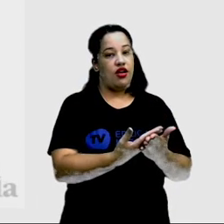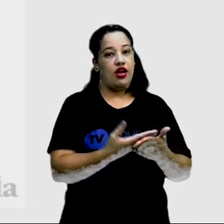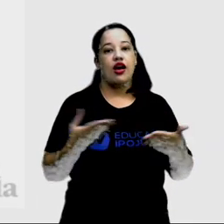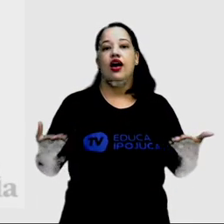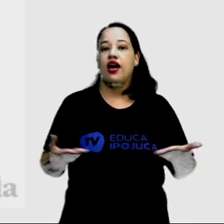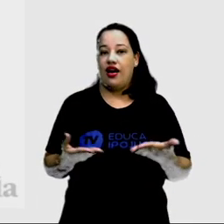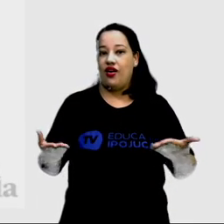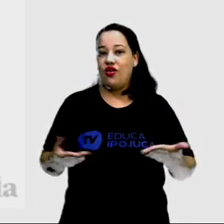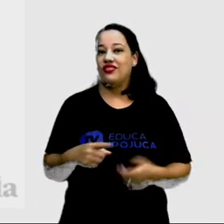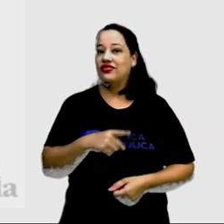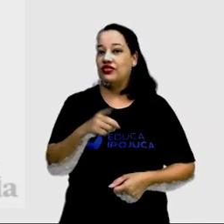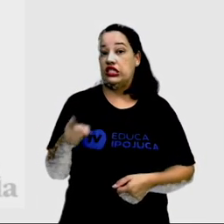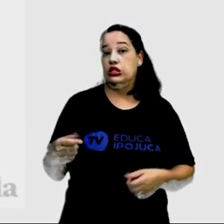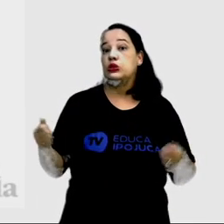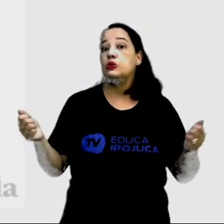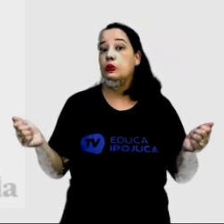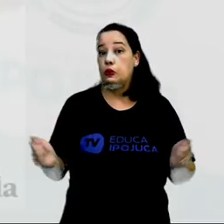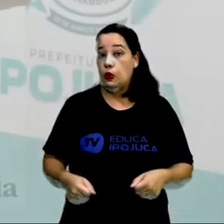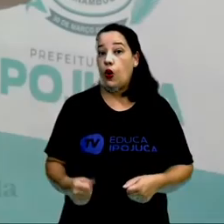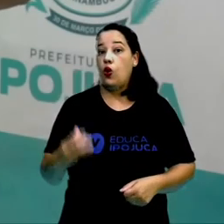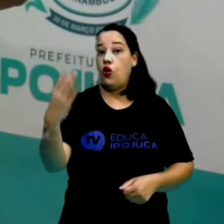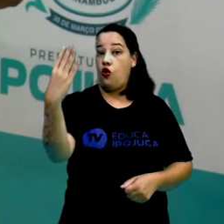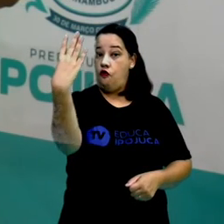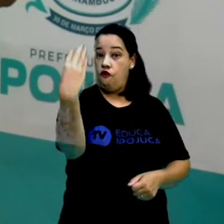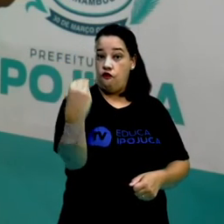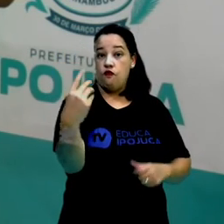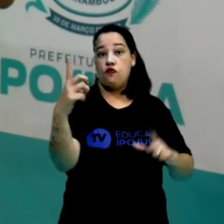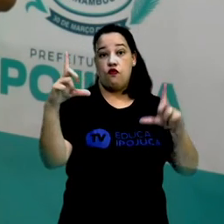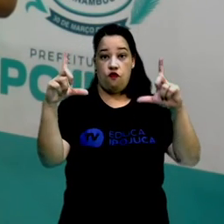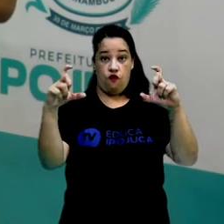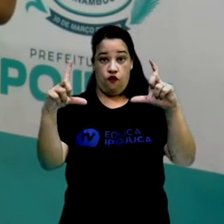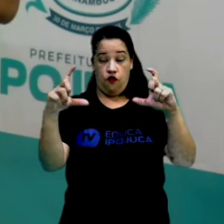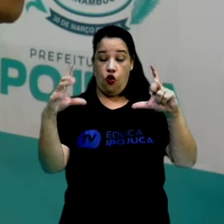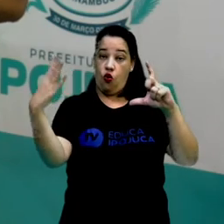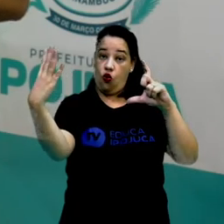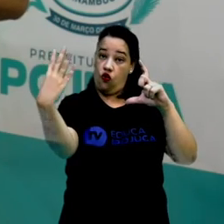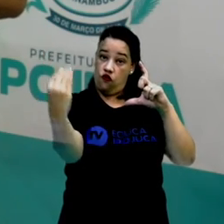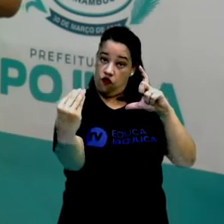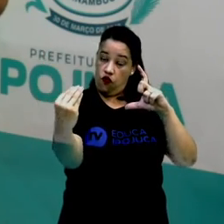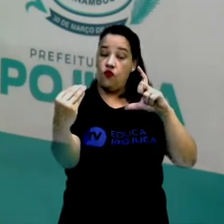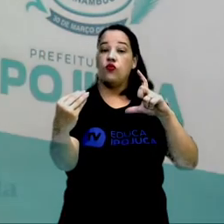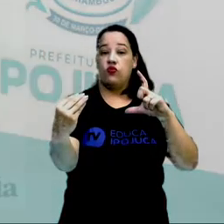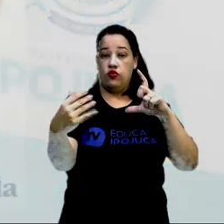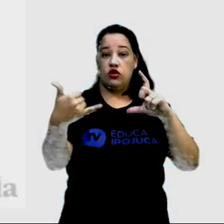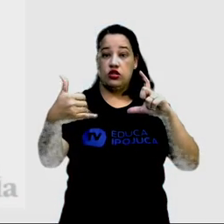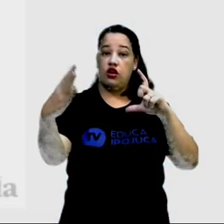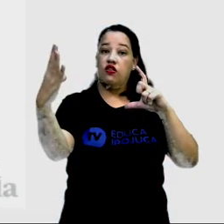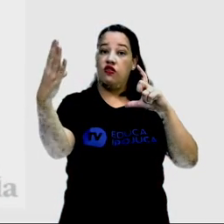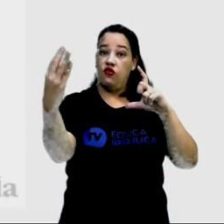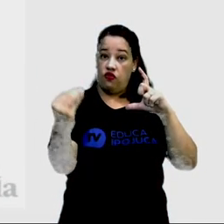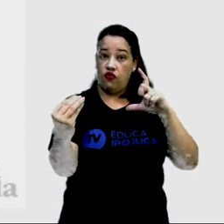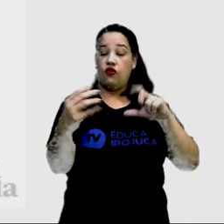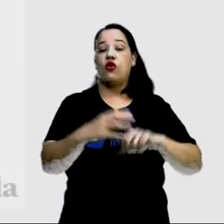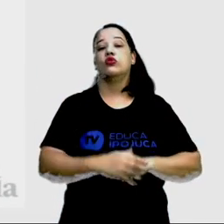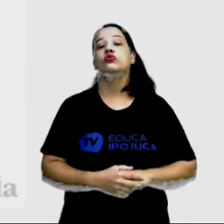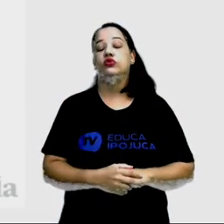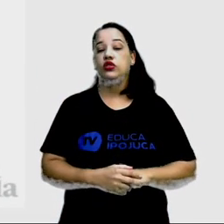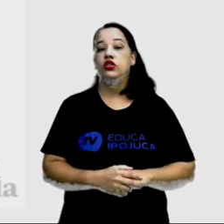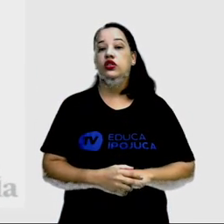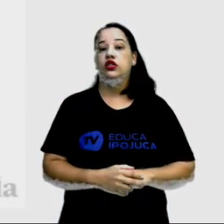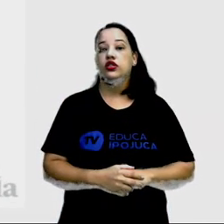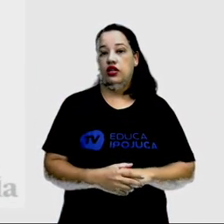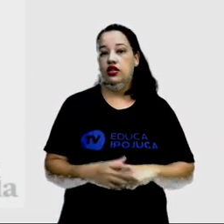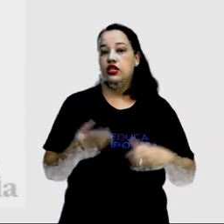essa configuração desse desafio nesse momento. Olhando aqui para a tela, fotografa aqui o desafio.